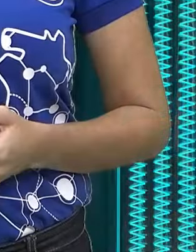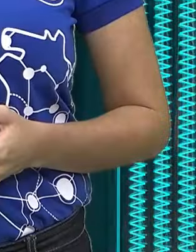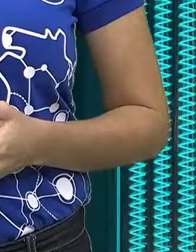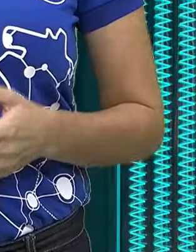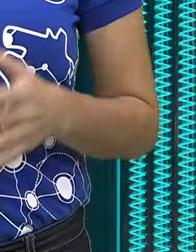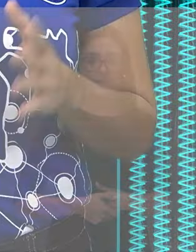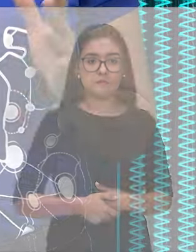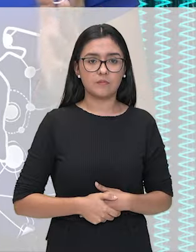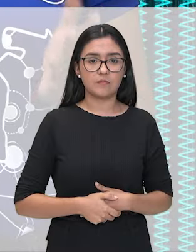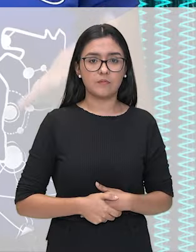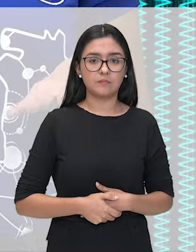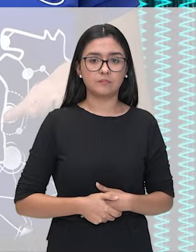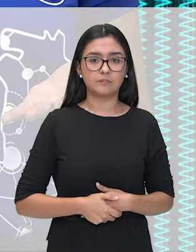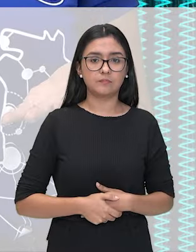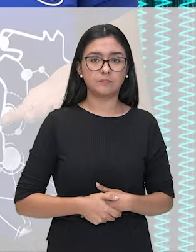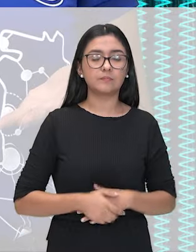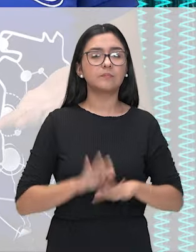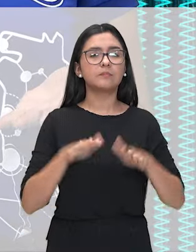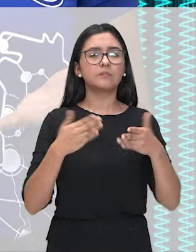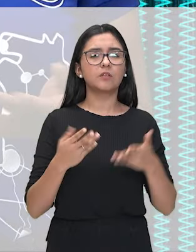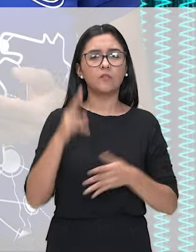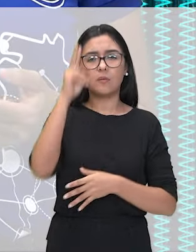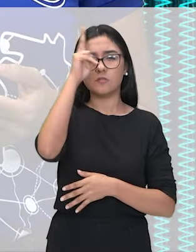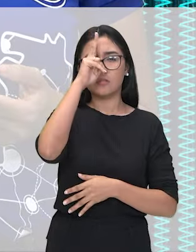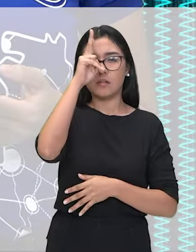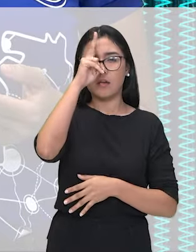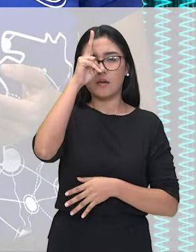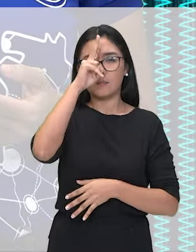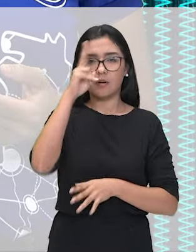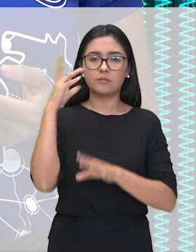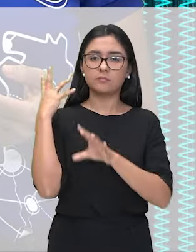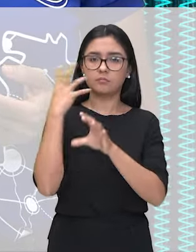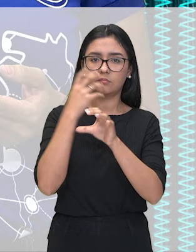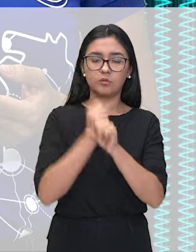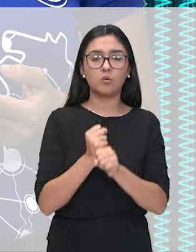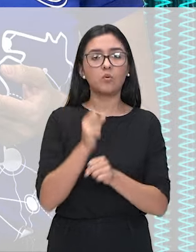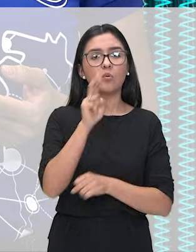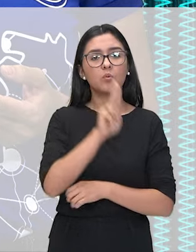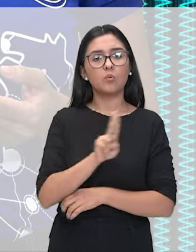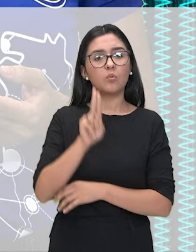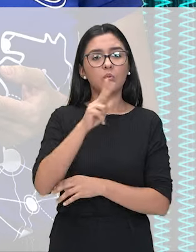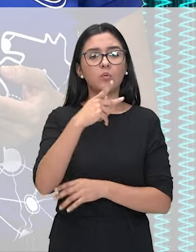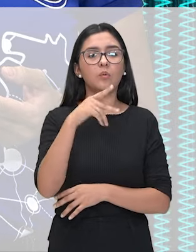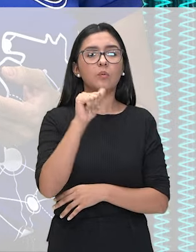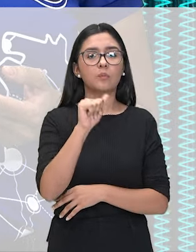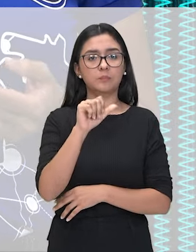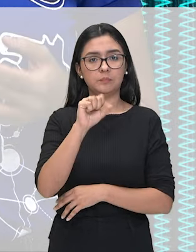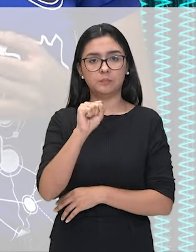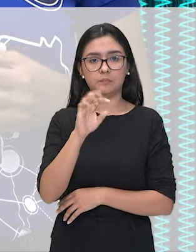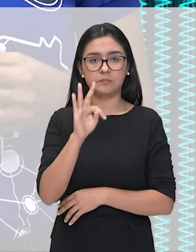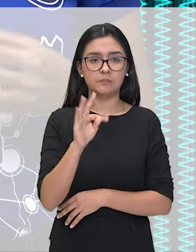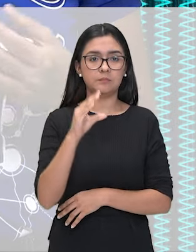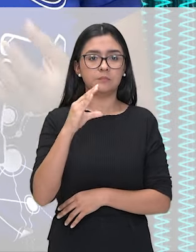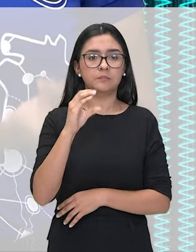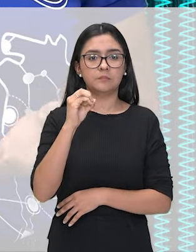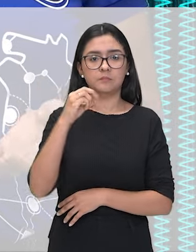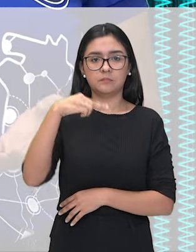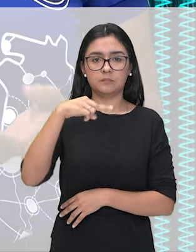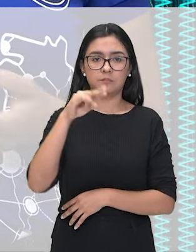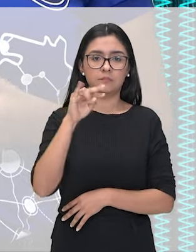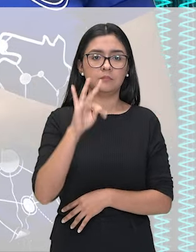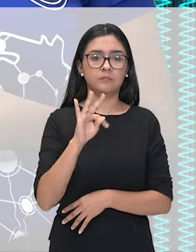revisão Então vamos lembrar um pouquinho a respeito do uso do past continuous